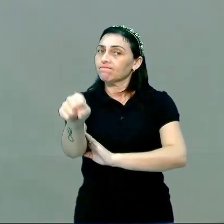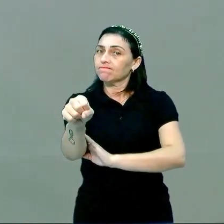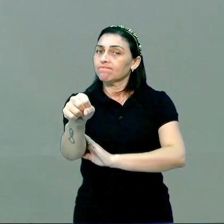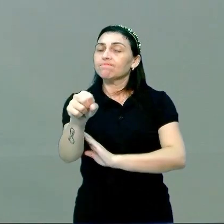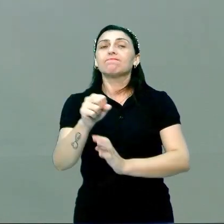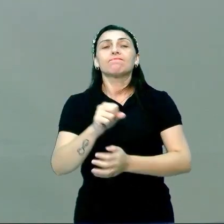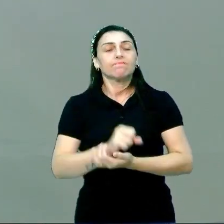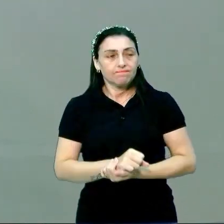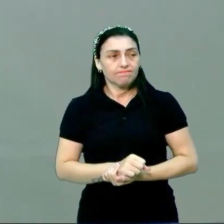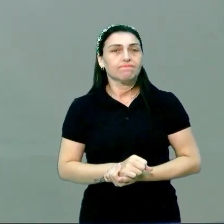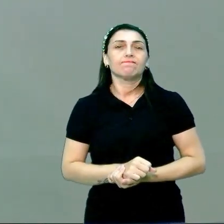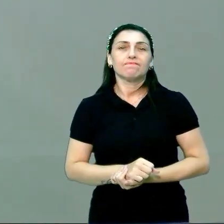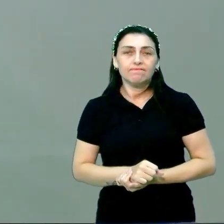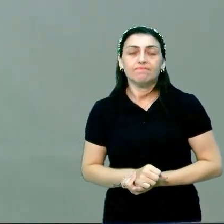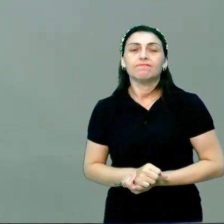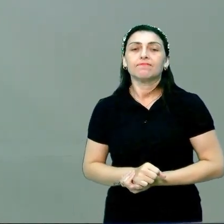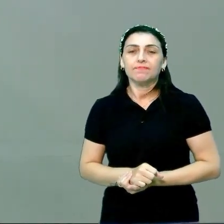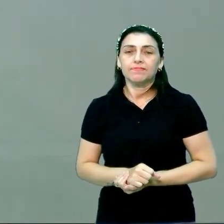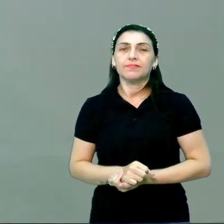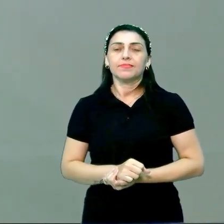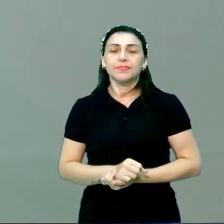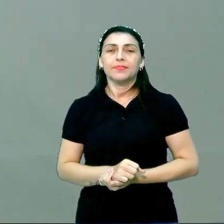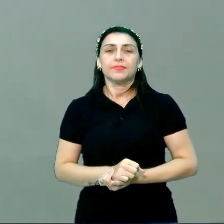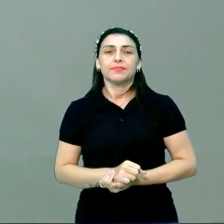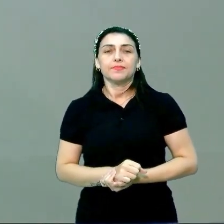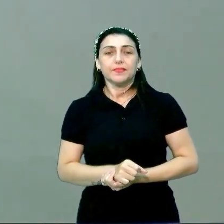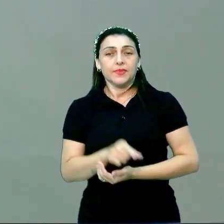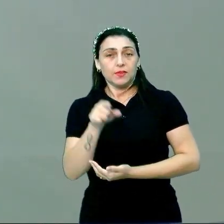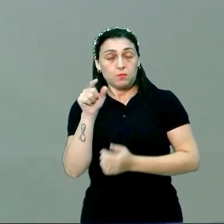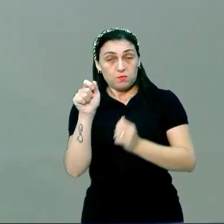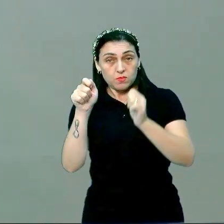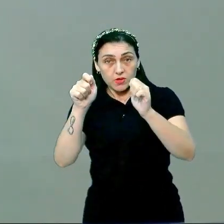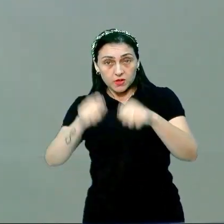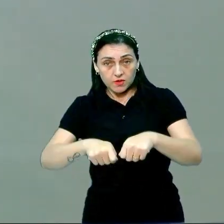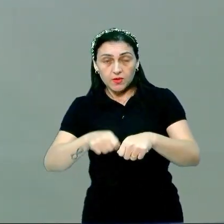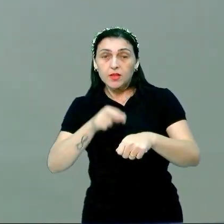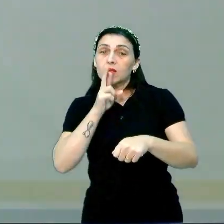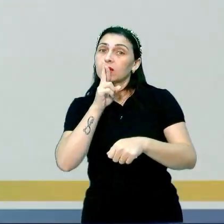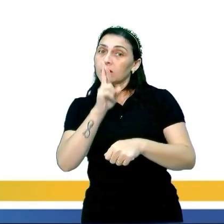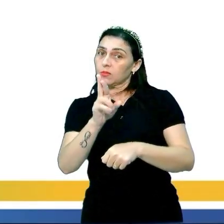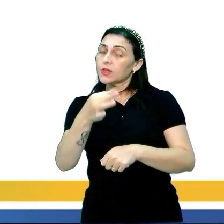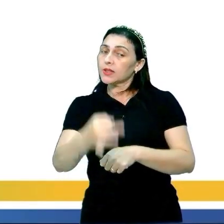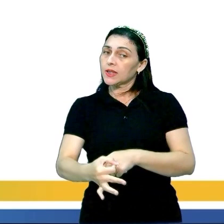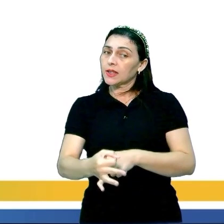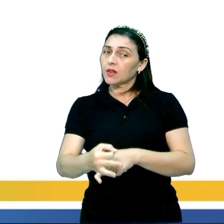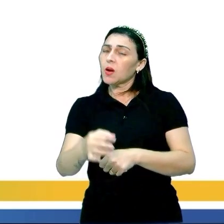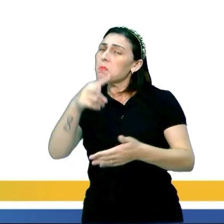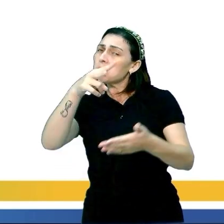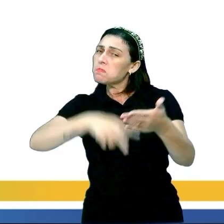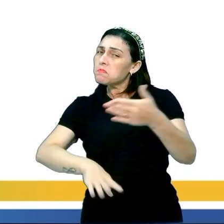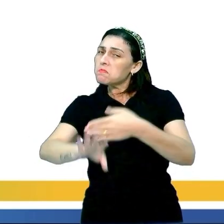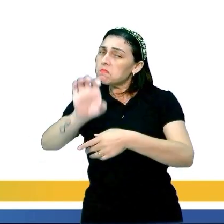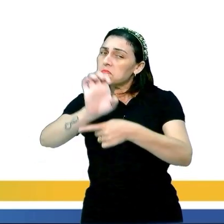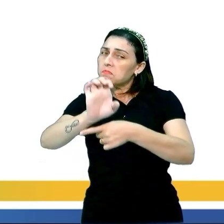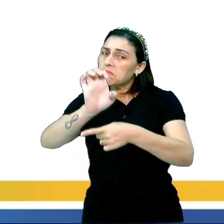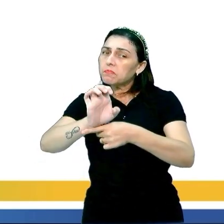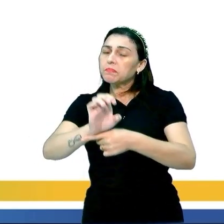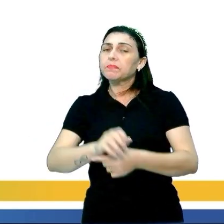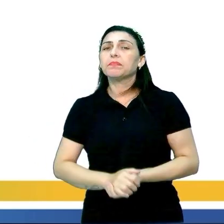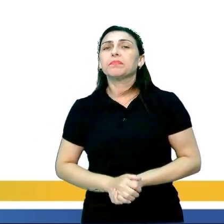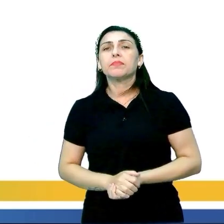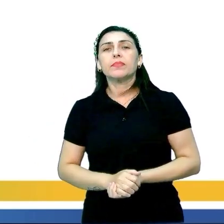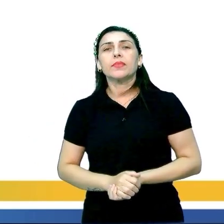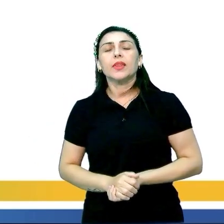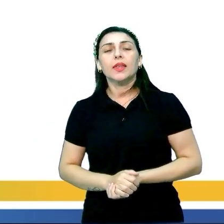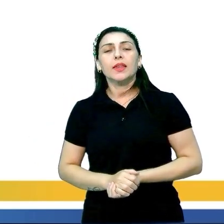Tem lógica? Com certeza. Então, possivelmente essa será a nossa resposta correta. Mas